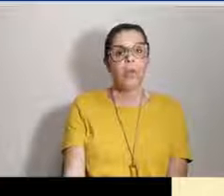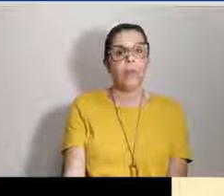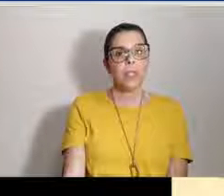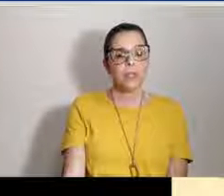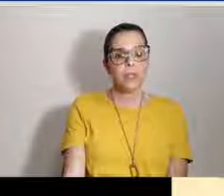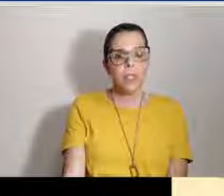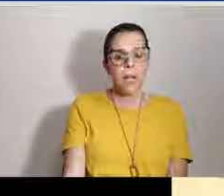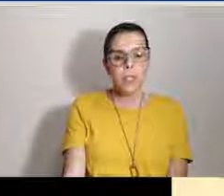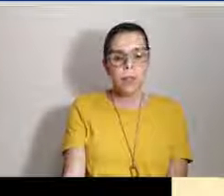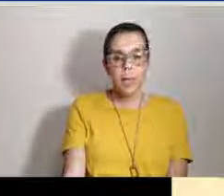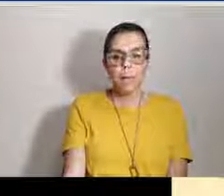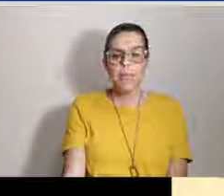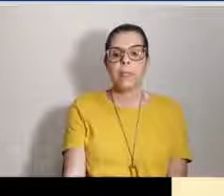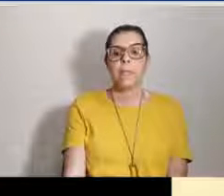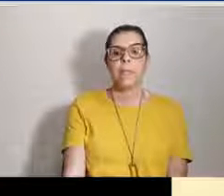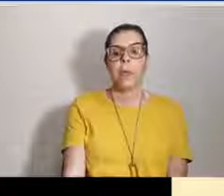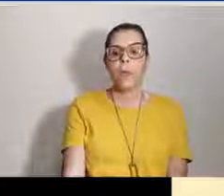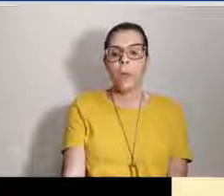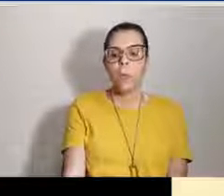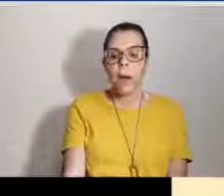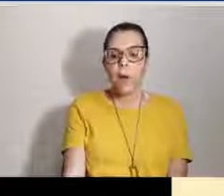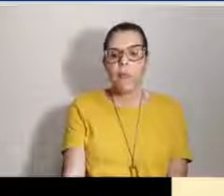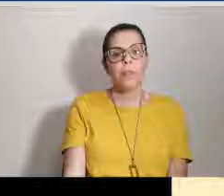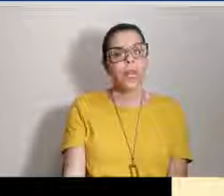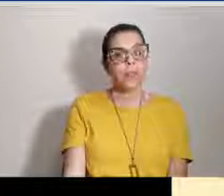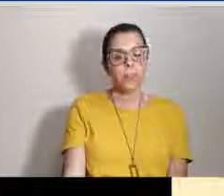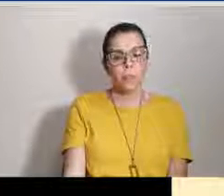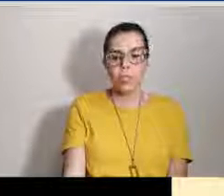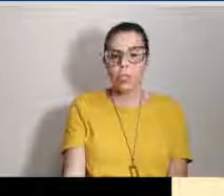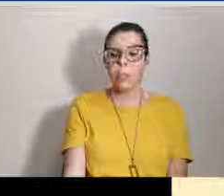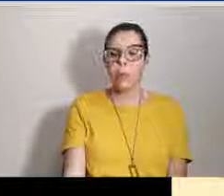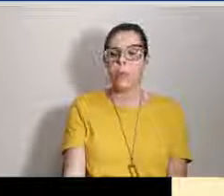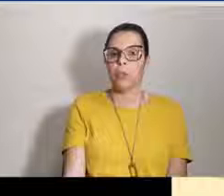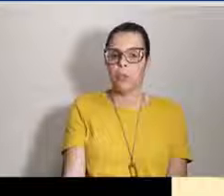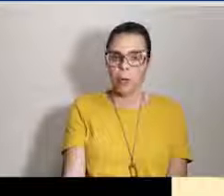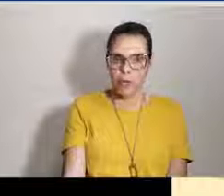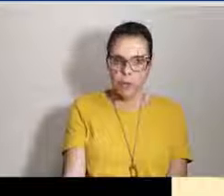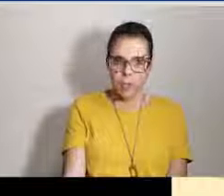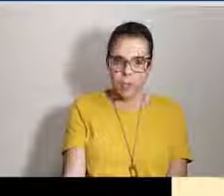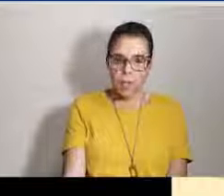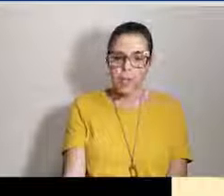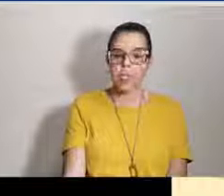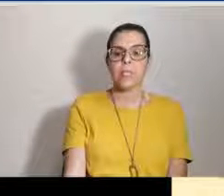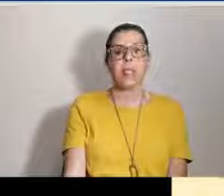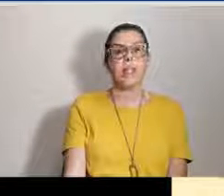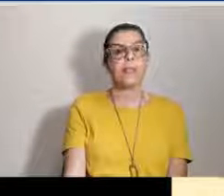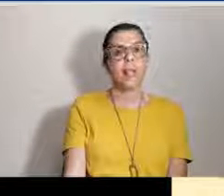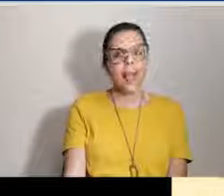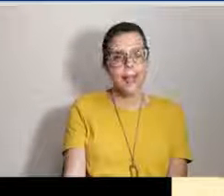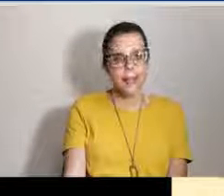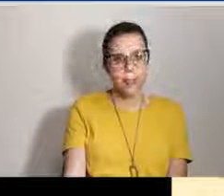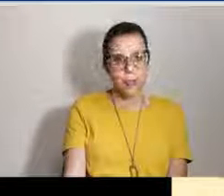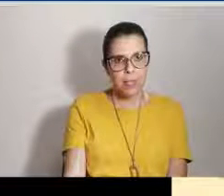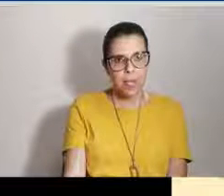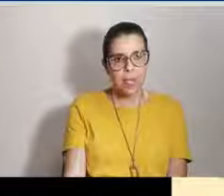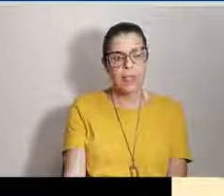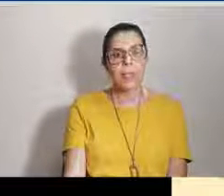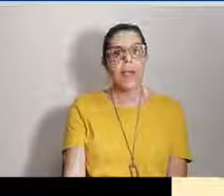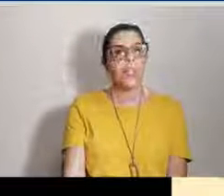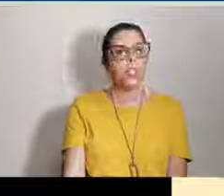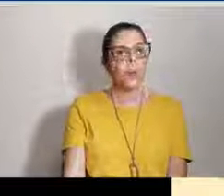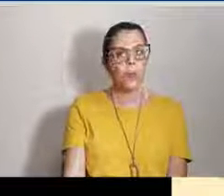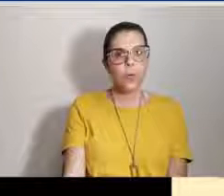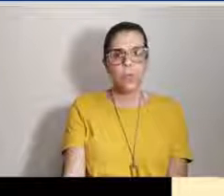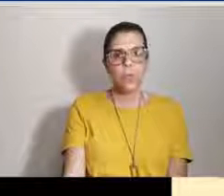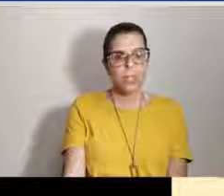online contendo seis memes, o qual foi respondido por 12 discentes e 13